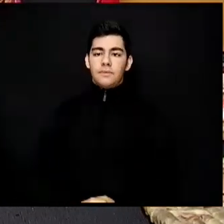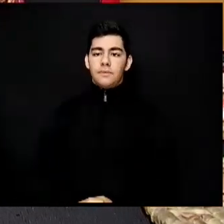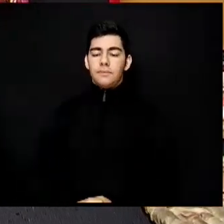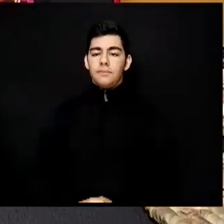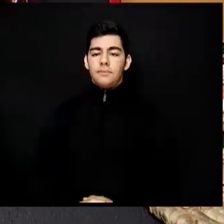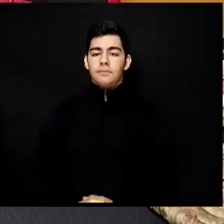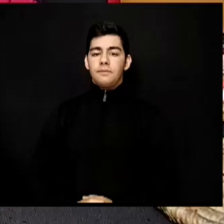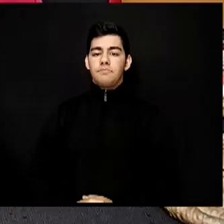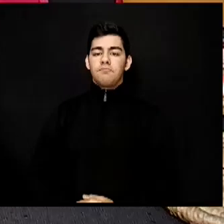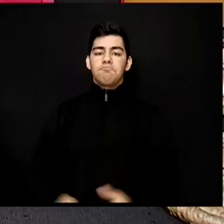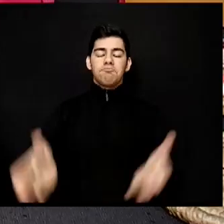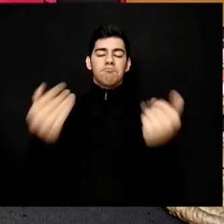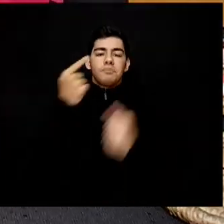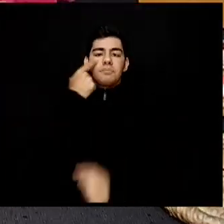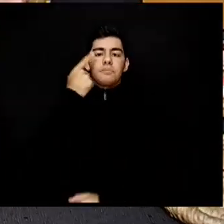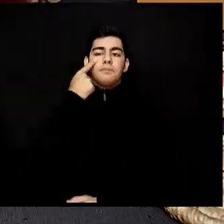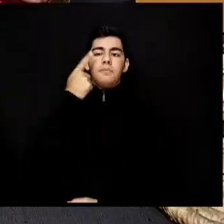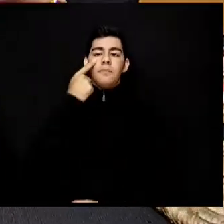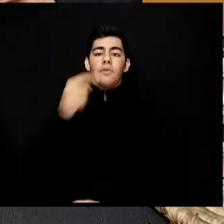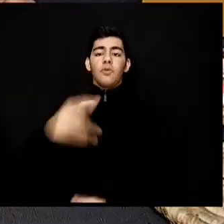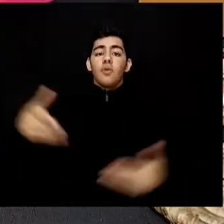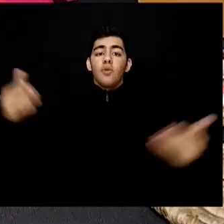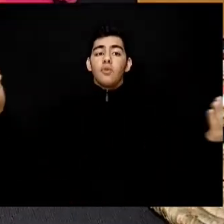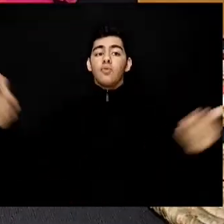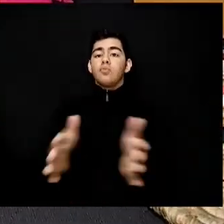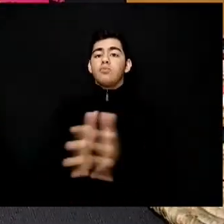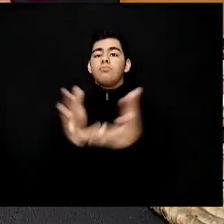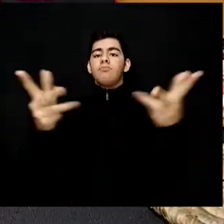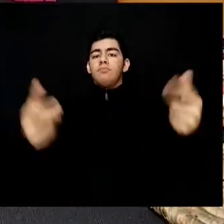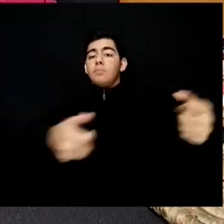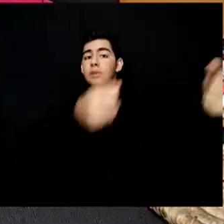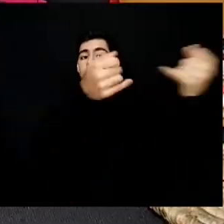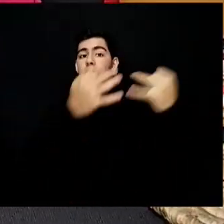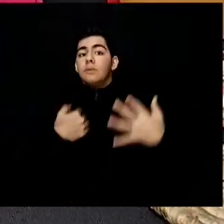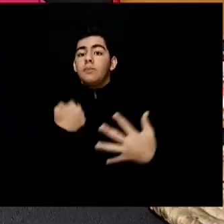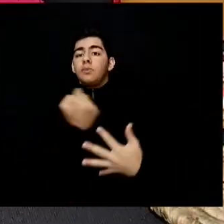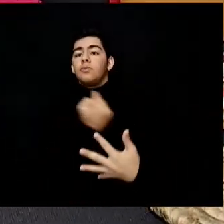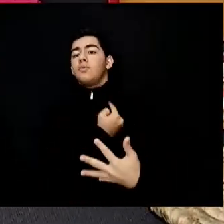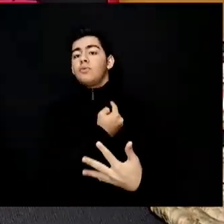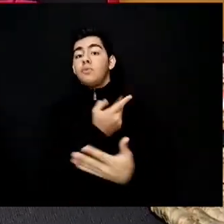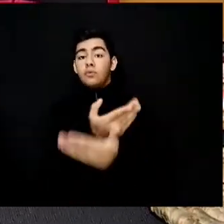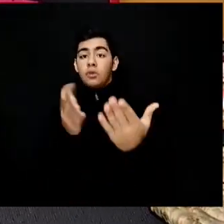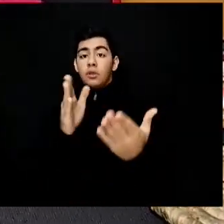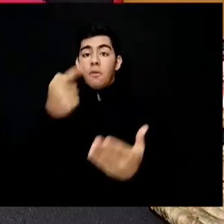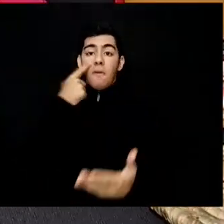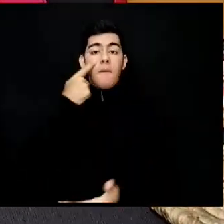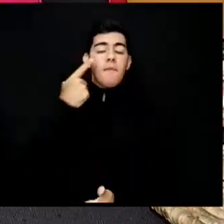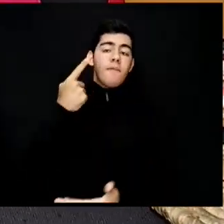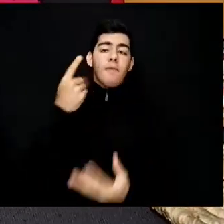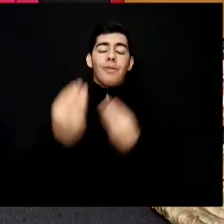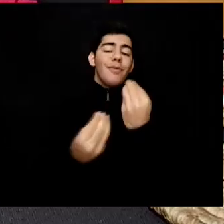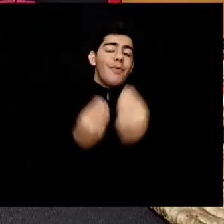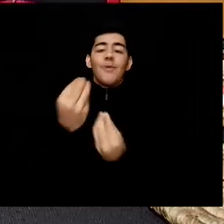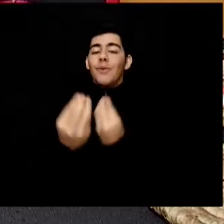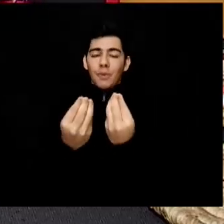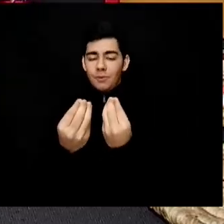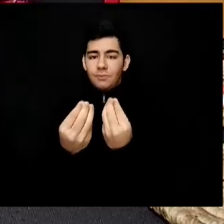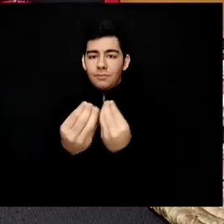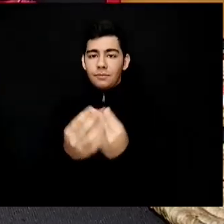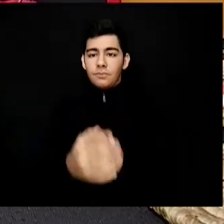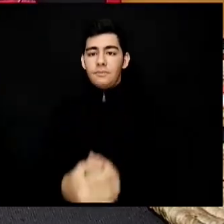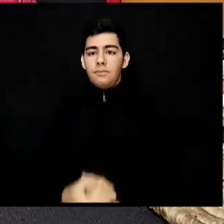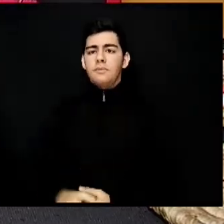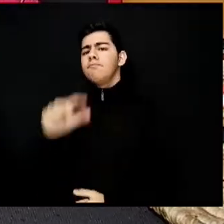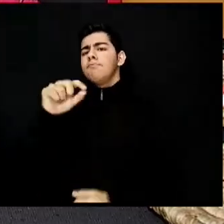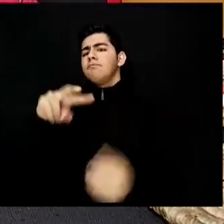muito incrível hoje. Conta pra gente, o pessoal já tá vendo aí, você utiliza bastante búzios, né? É o significado do